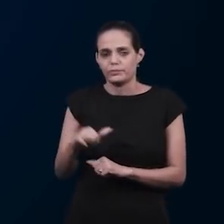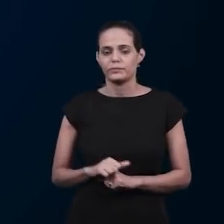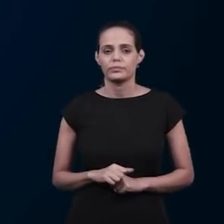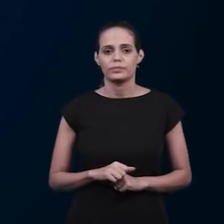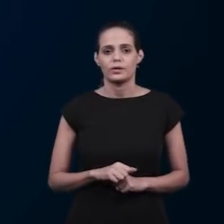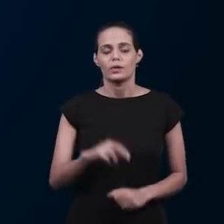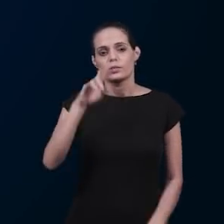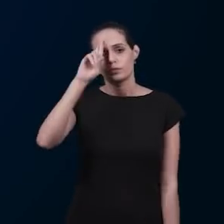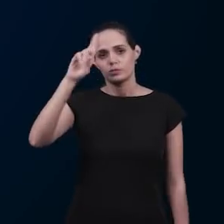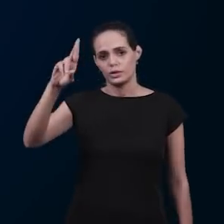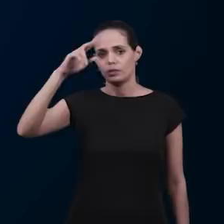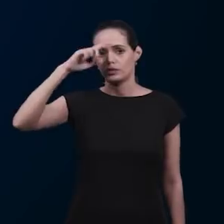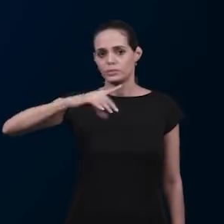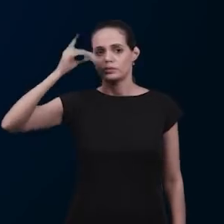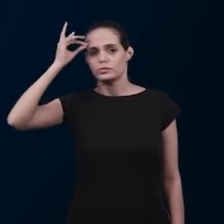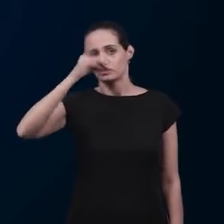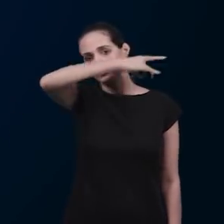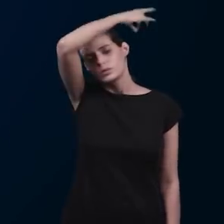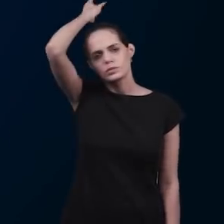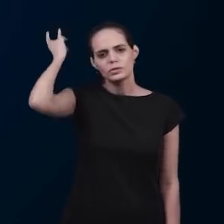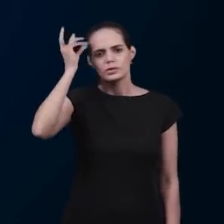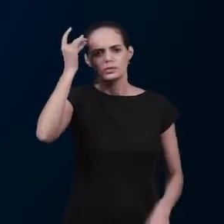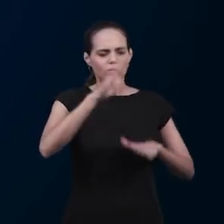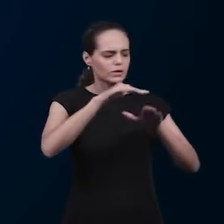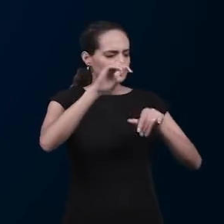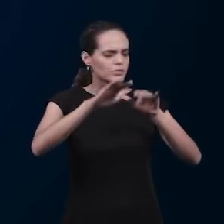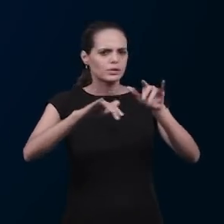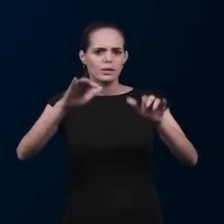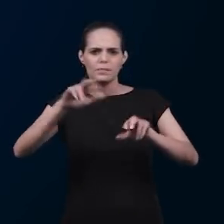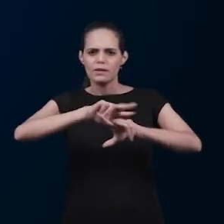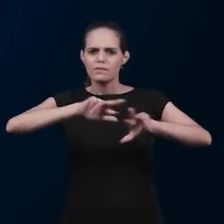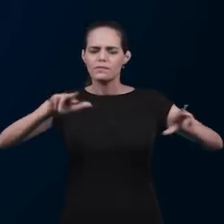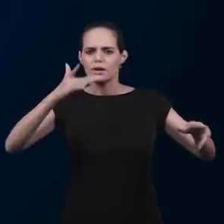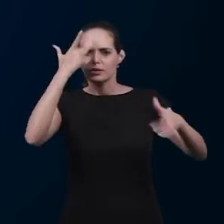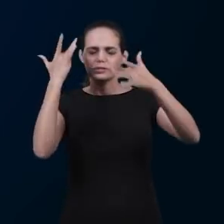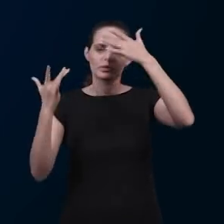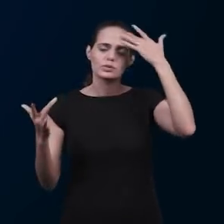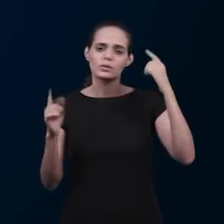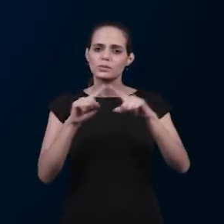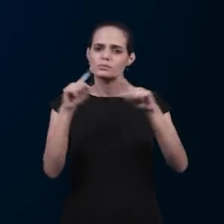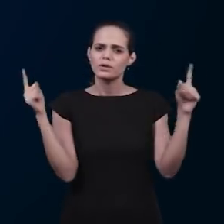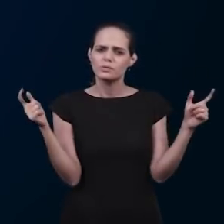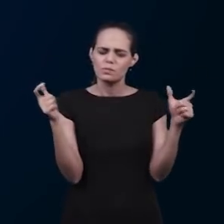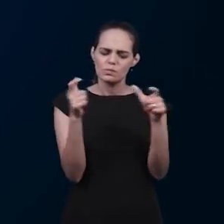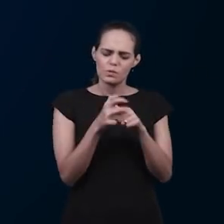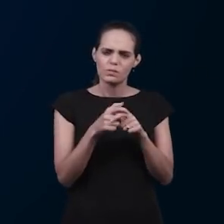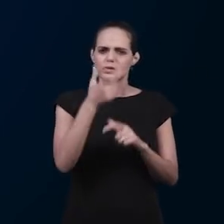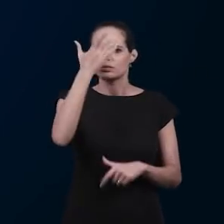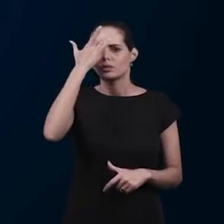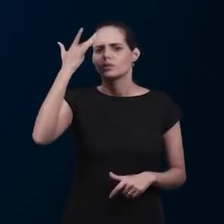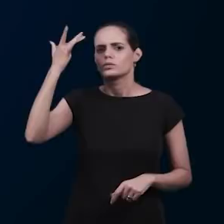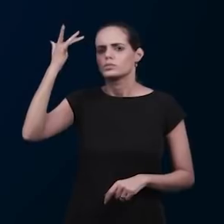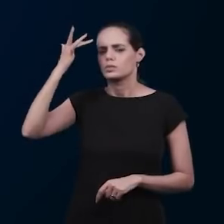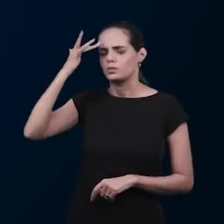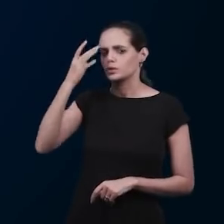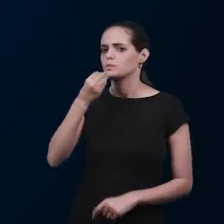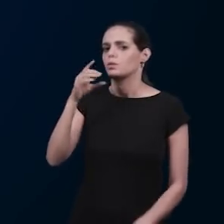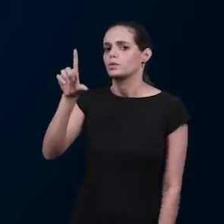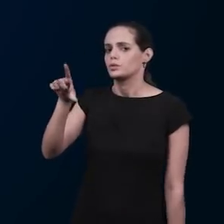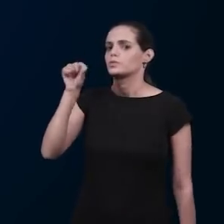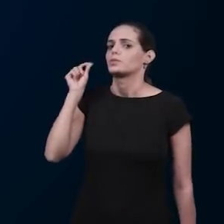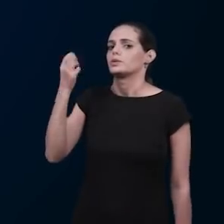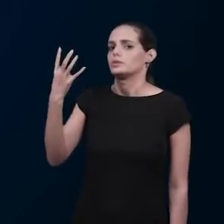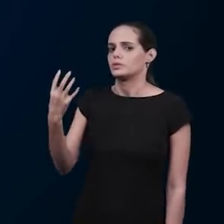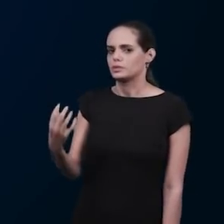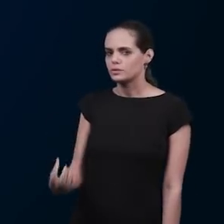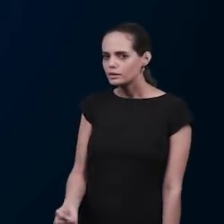O Senhor tem enviado o teu Espírito Santo a chamar a muitos nesta última hora, mas poucos são aqueles que têm feito a